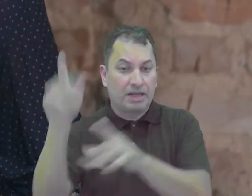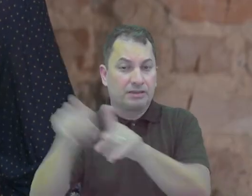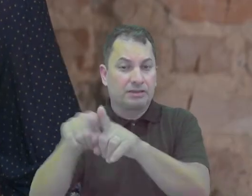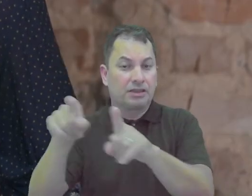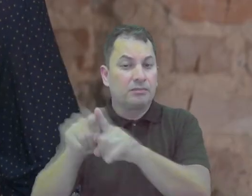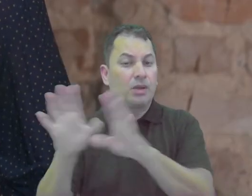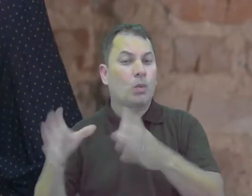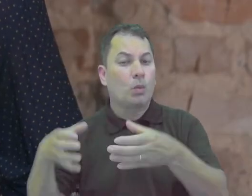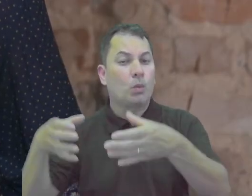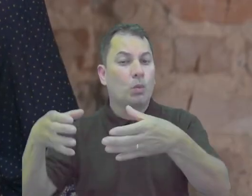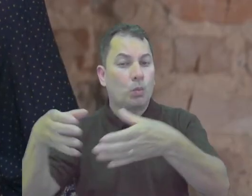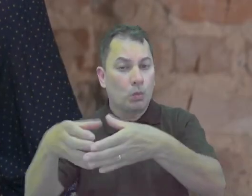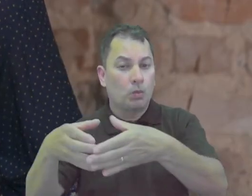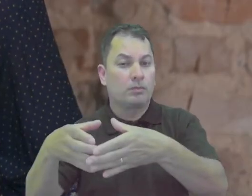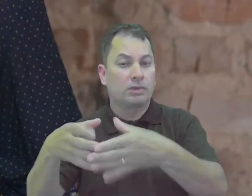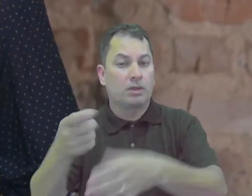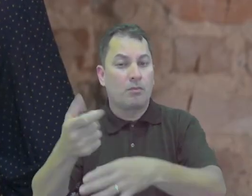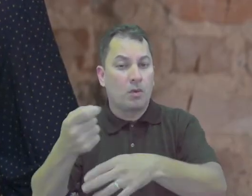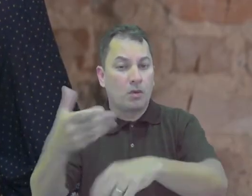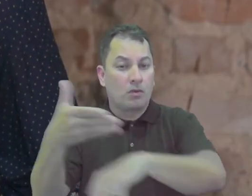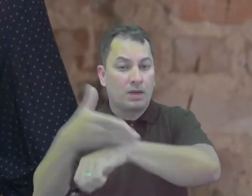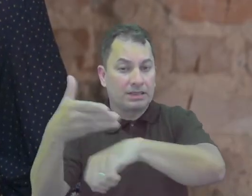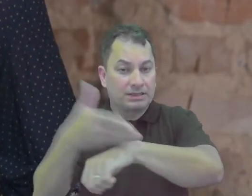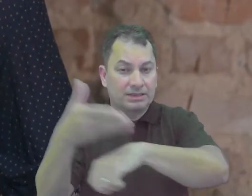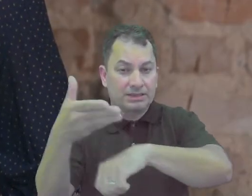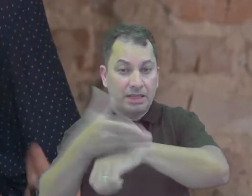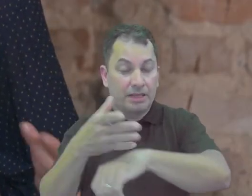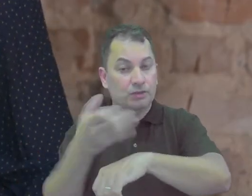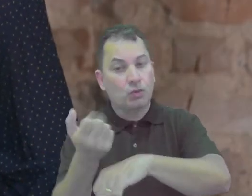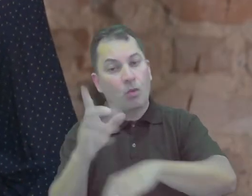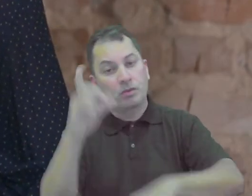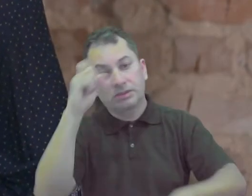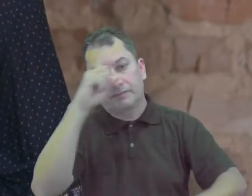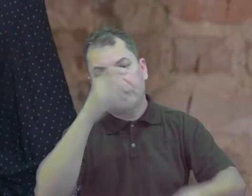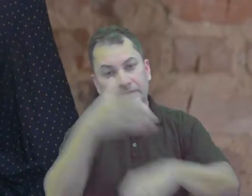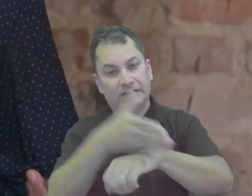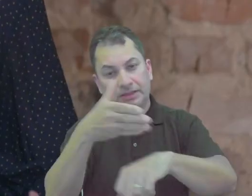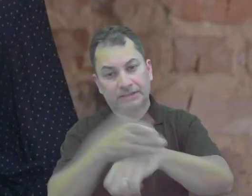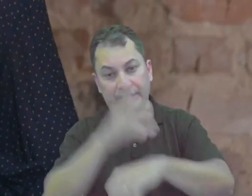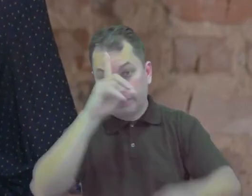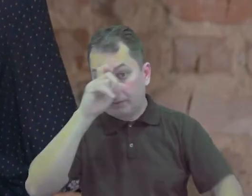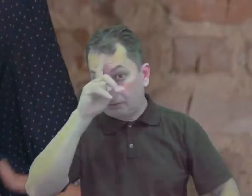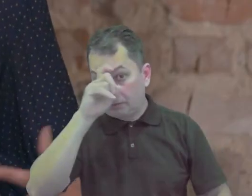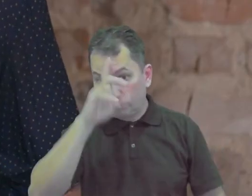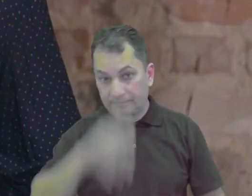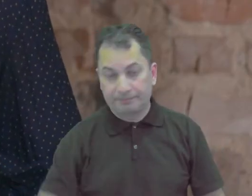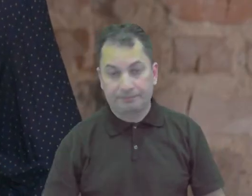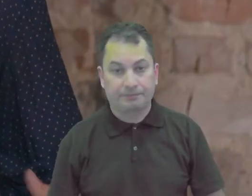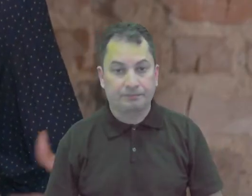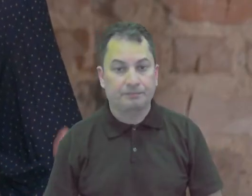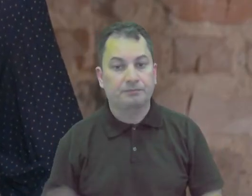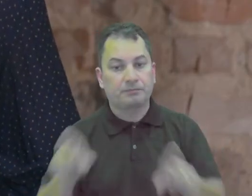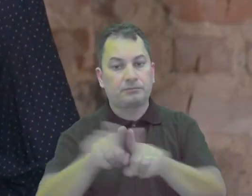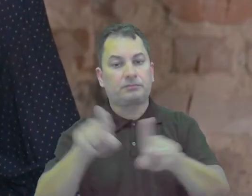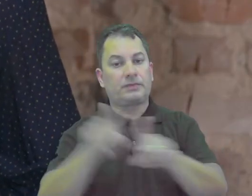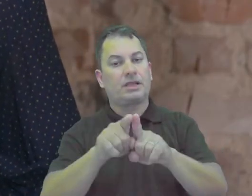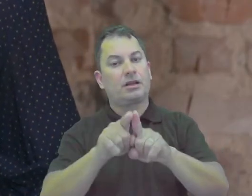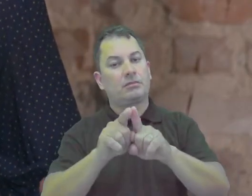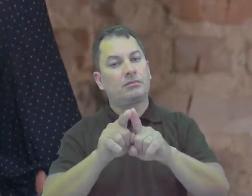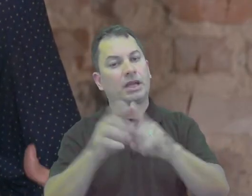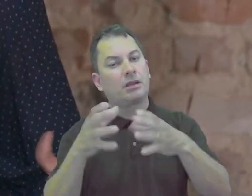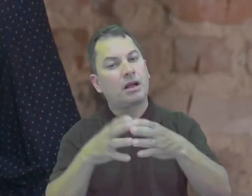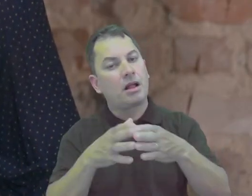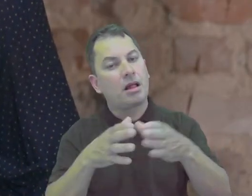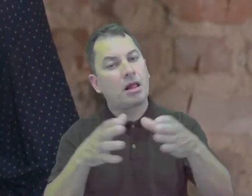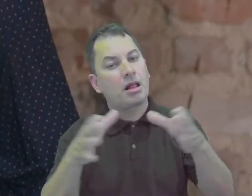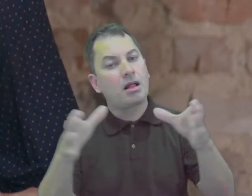menores possibilidades de acesso a hospitais, né, e manter e aumentar, ampliar e consolidar,